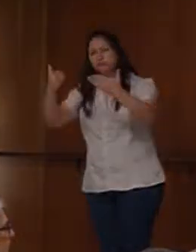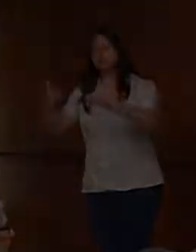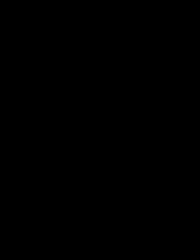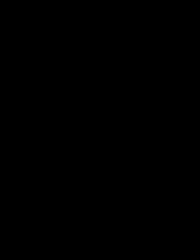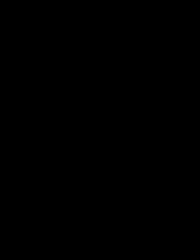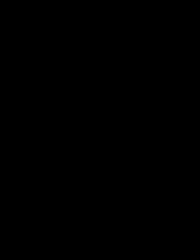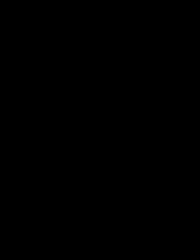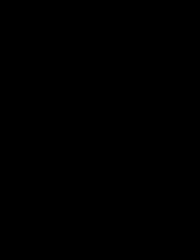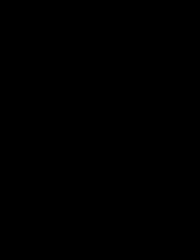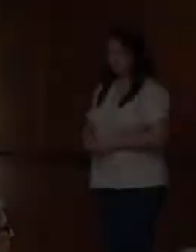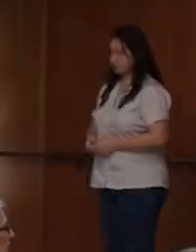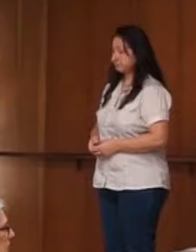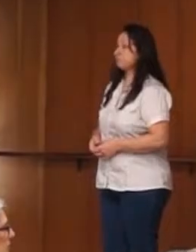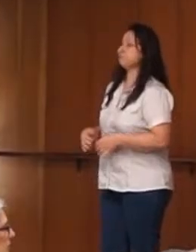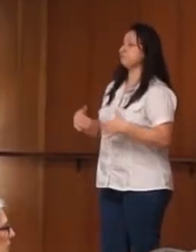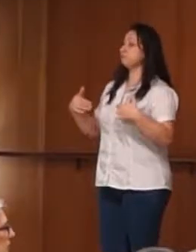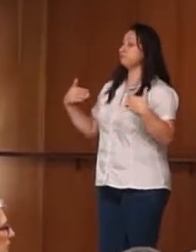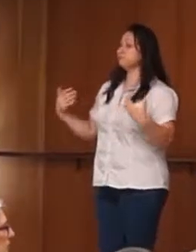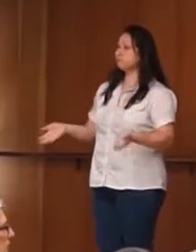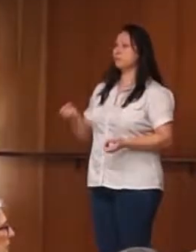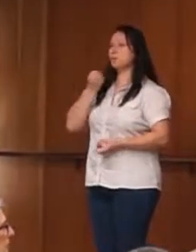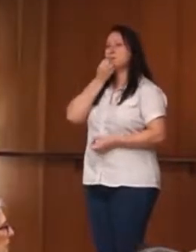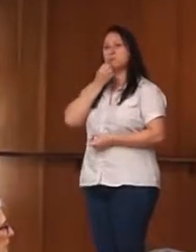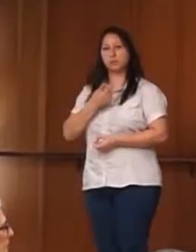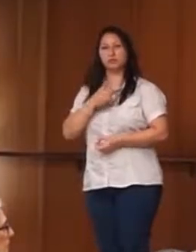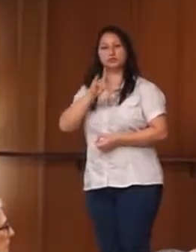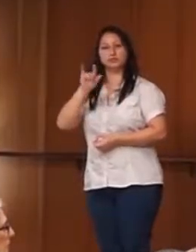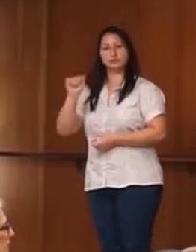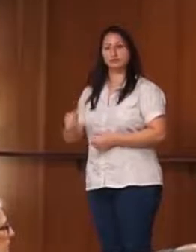Obrigado. Bom dia.